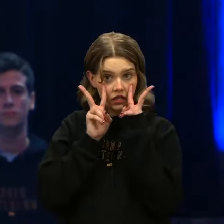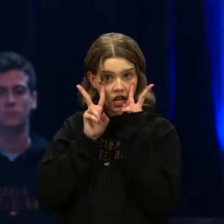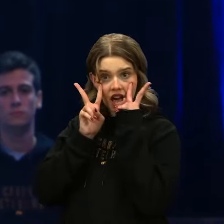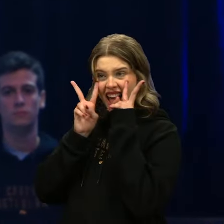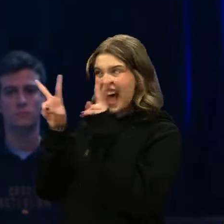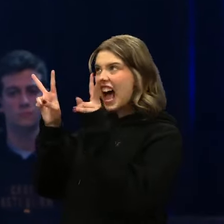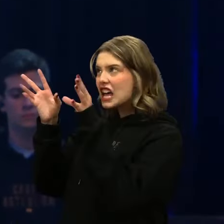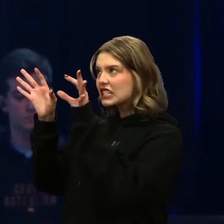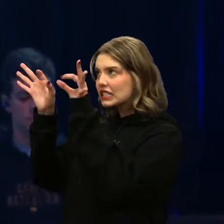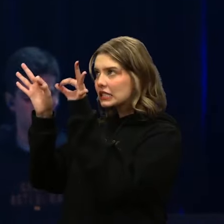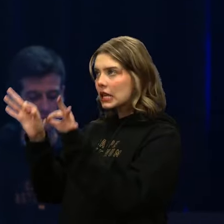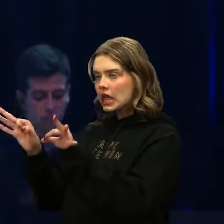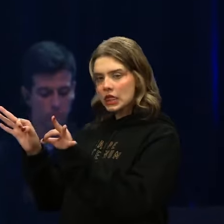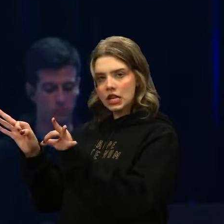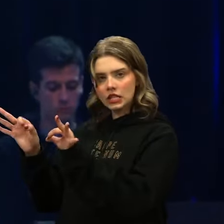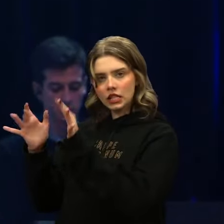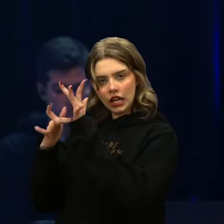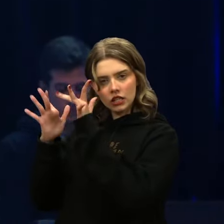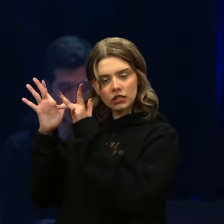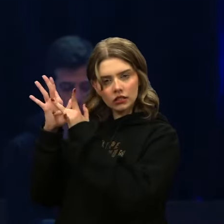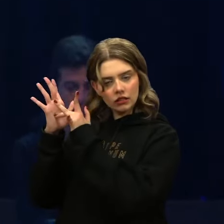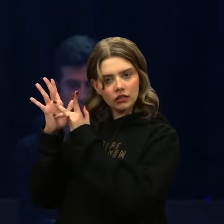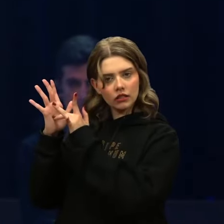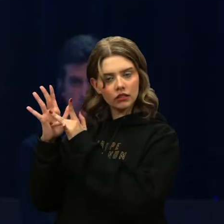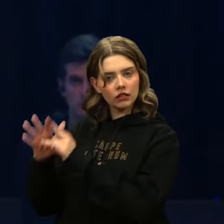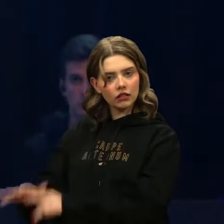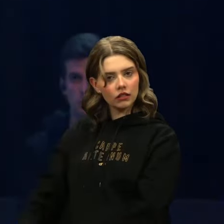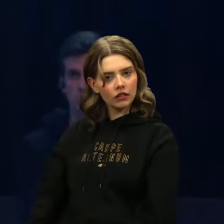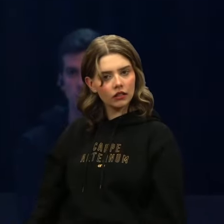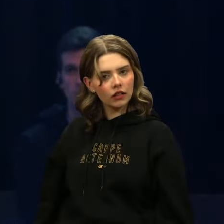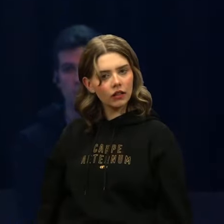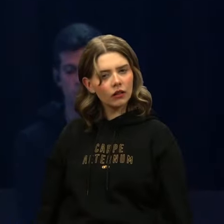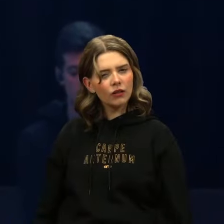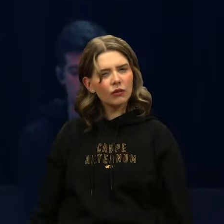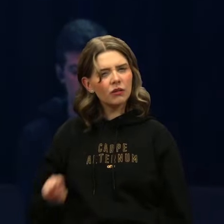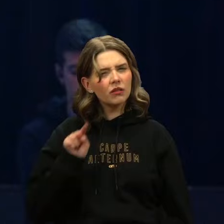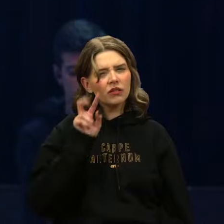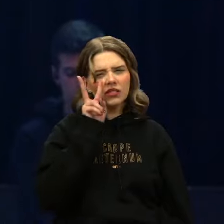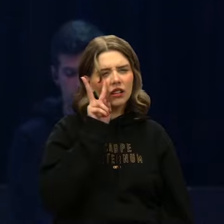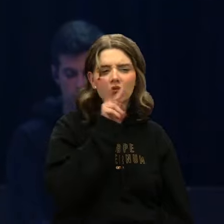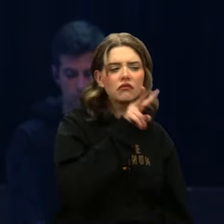Ele nos deu em Cristo Jesus. Onde você tem colocado os teus